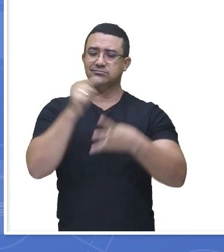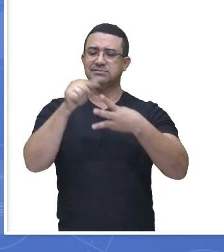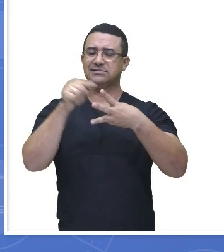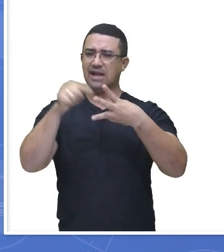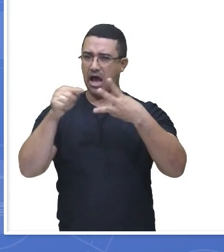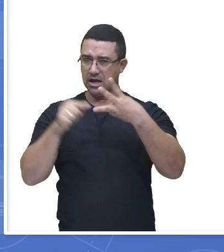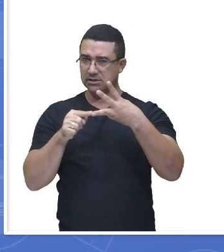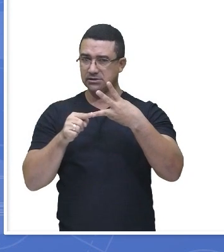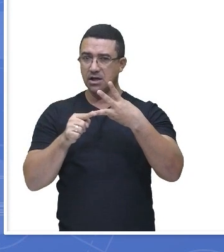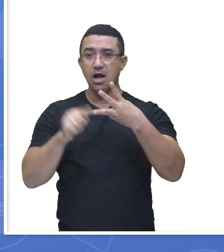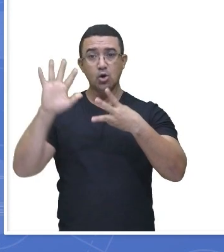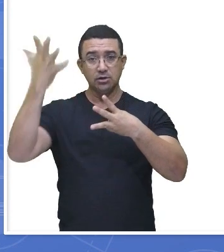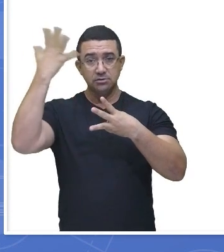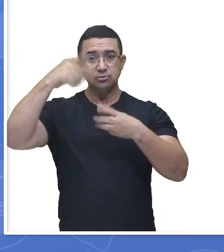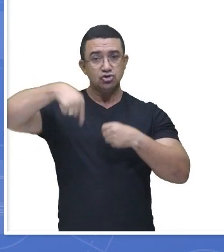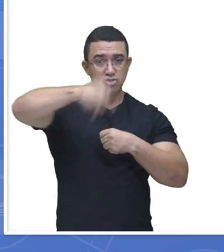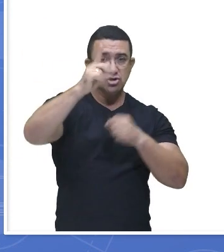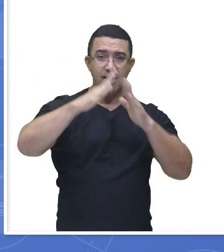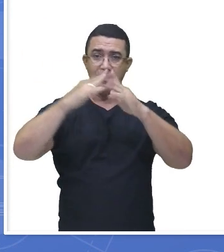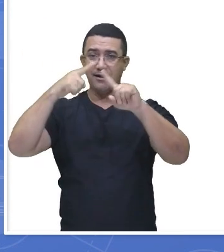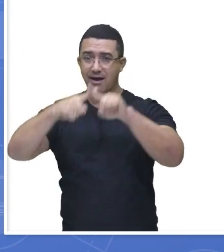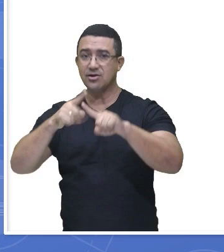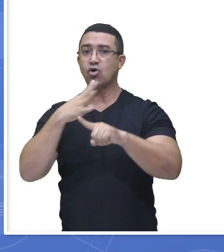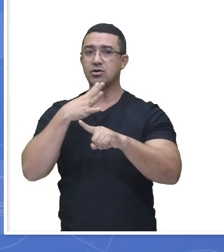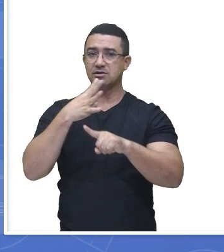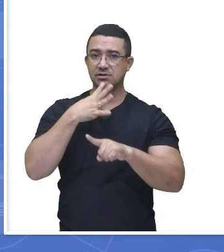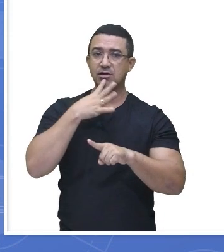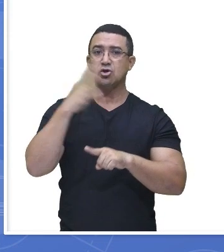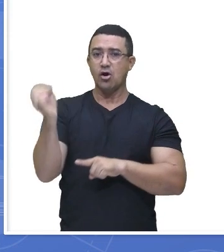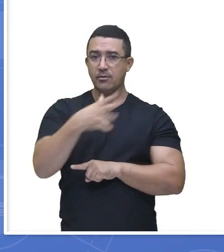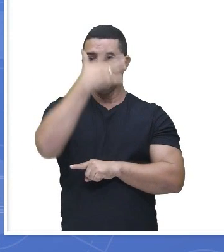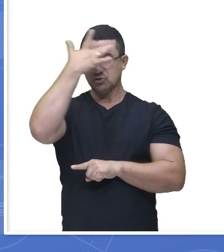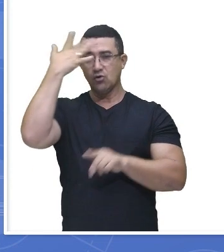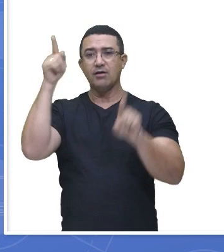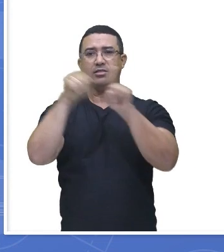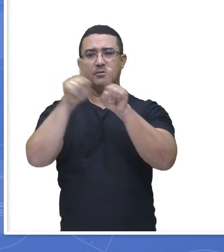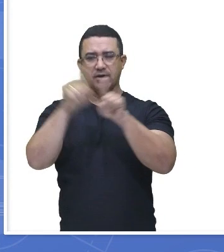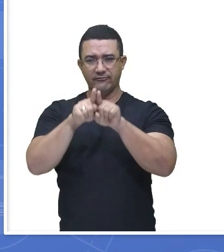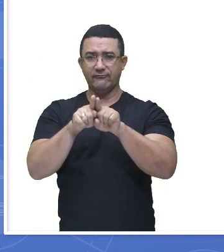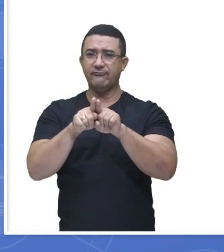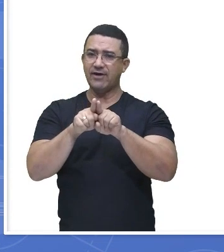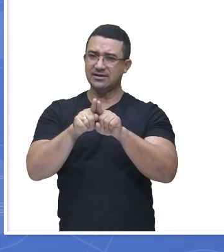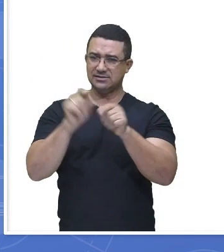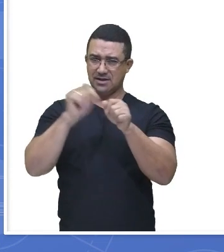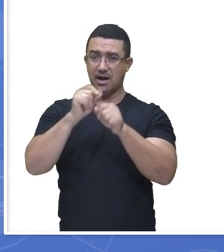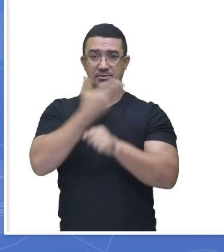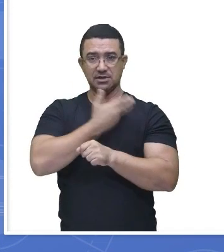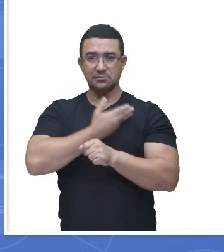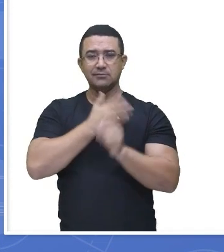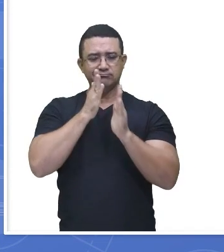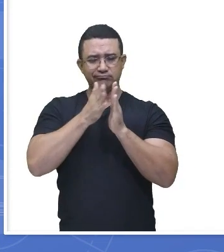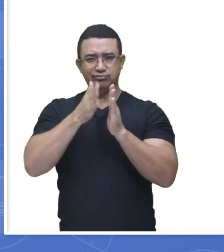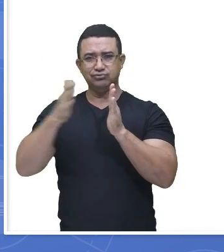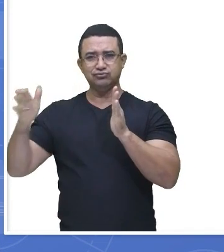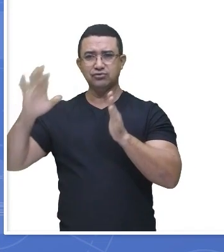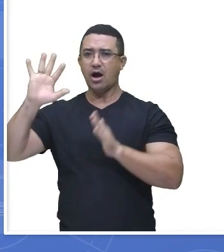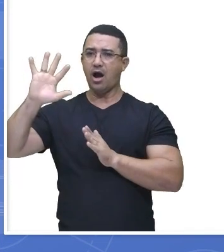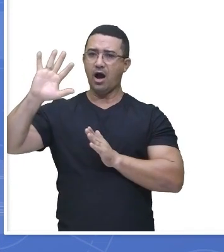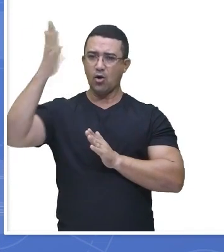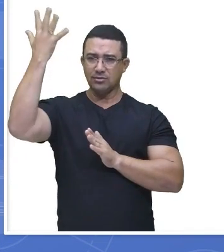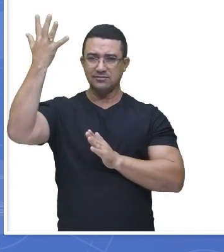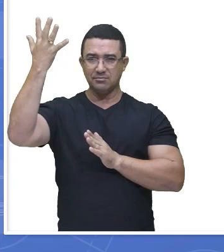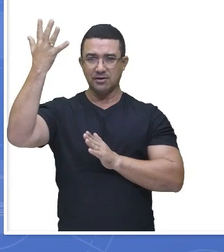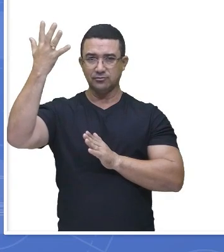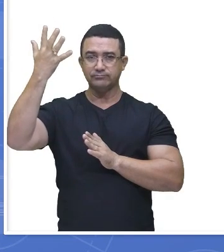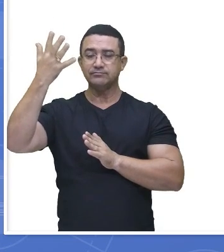aí, o de ir à igreja, de conhecer novas pessoas e fazer amizades. Tem uma sucessão de fatos, não é verdade? Isso daí equivale a dizer